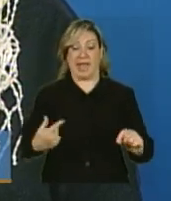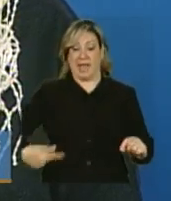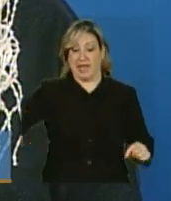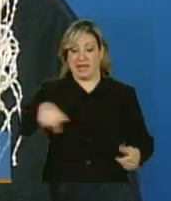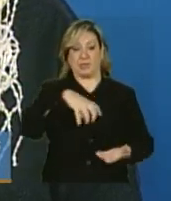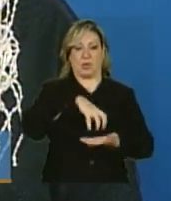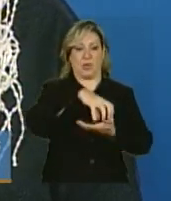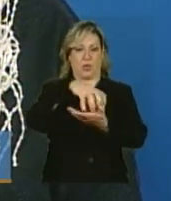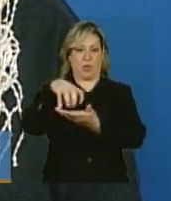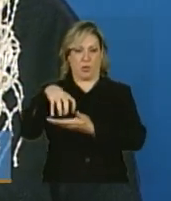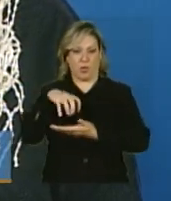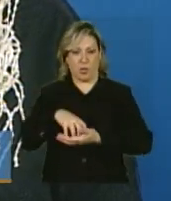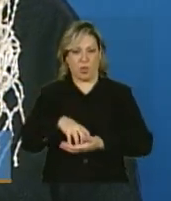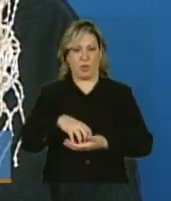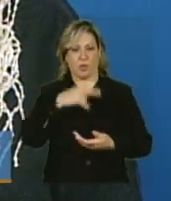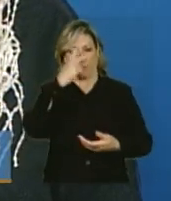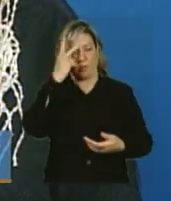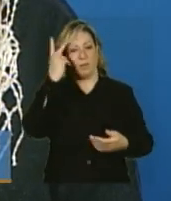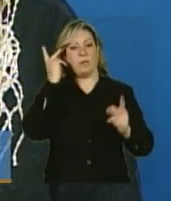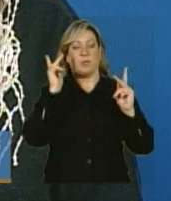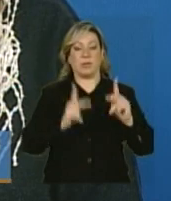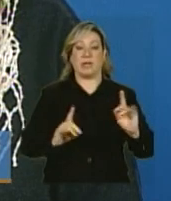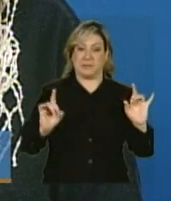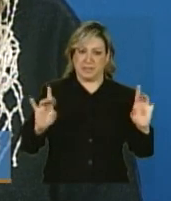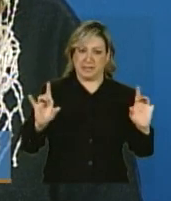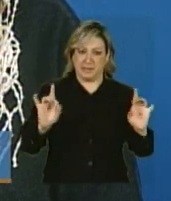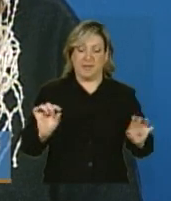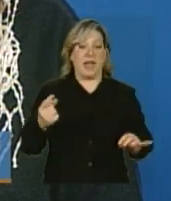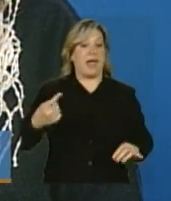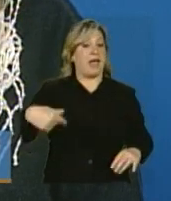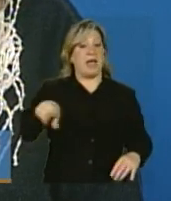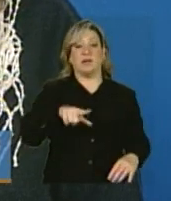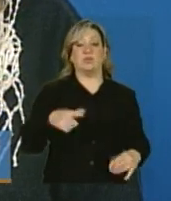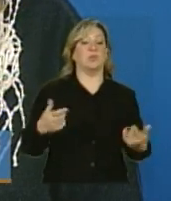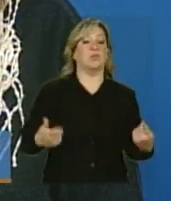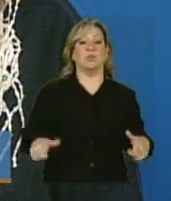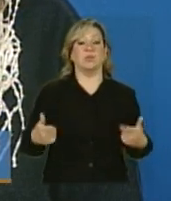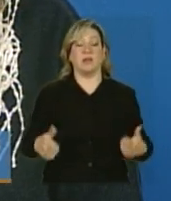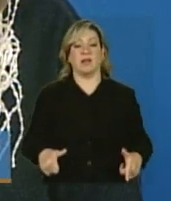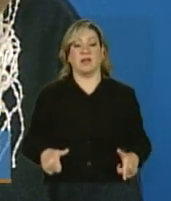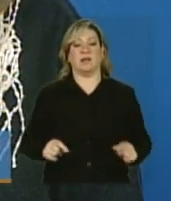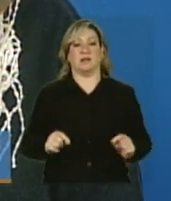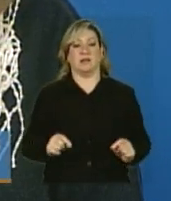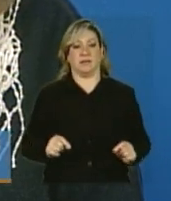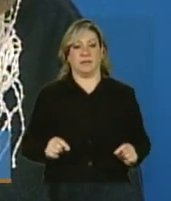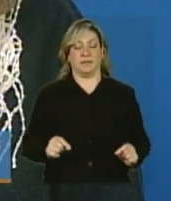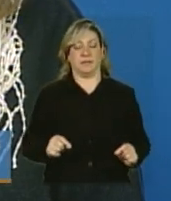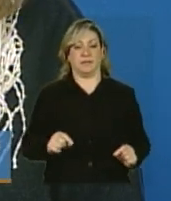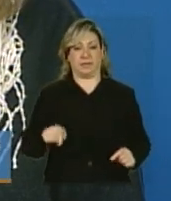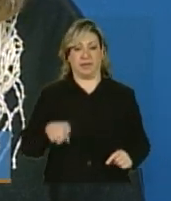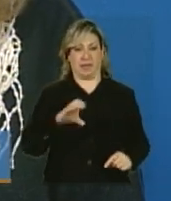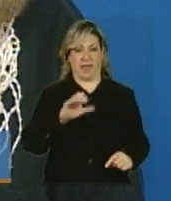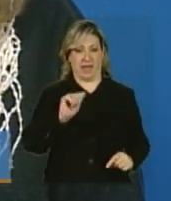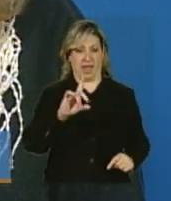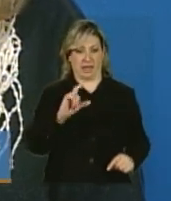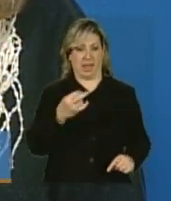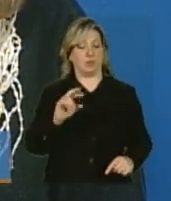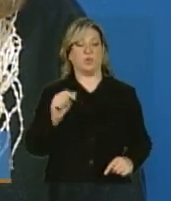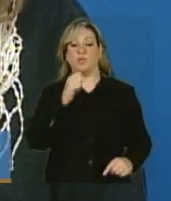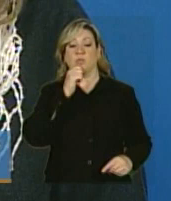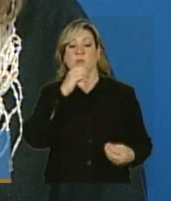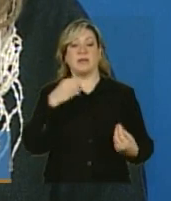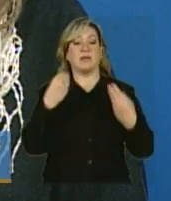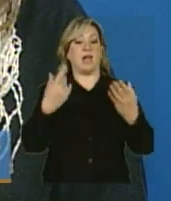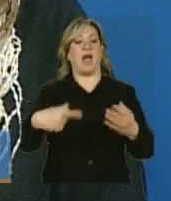grupos populacionais e específicos, eles não trazem, o cadastro não traz para eles